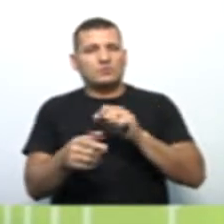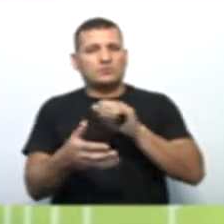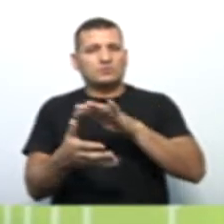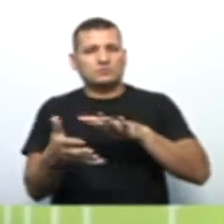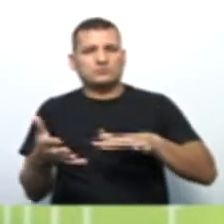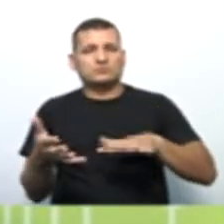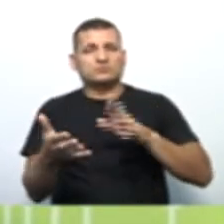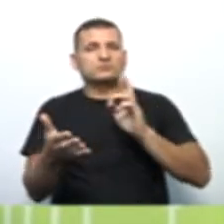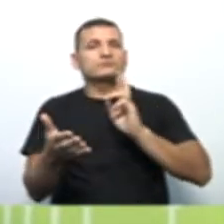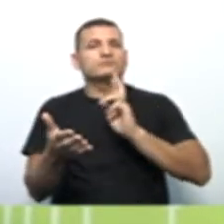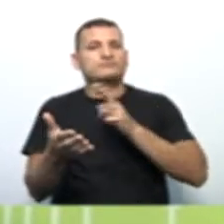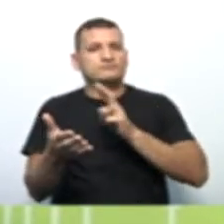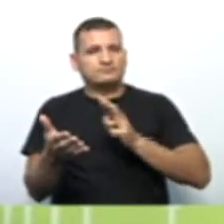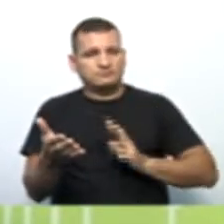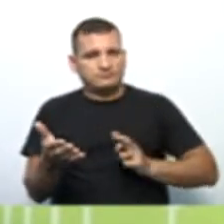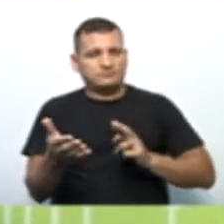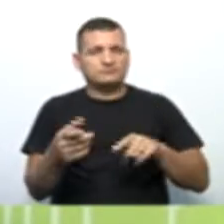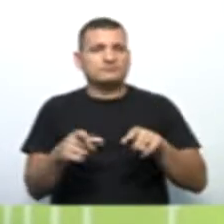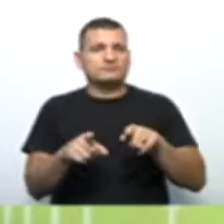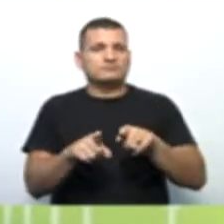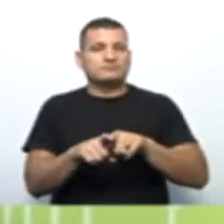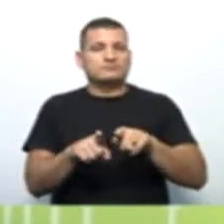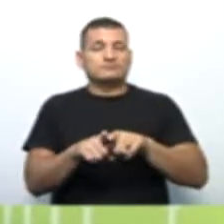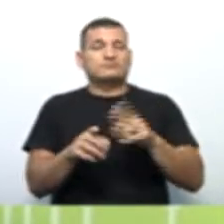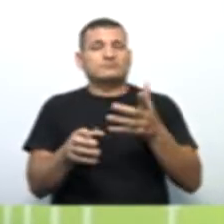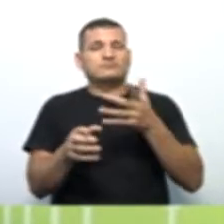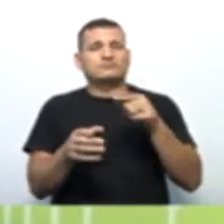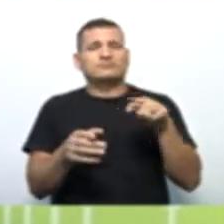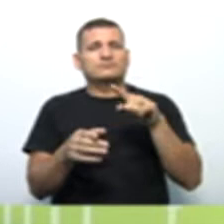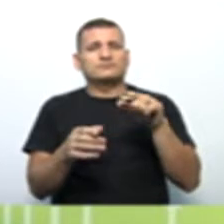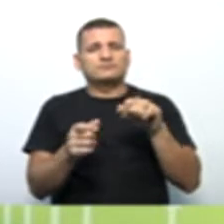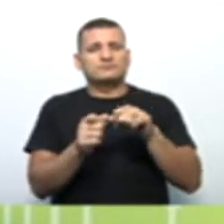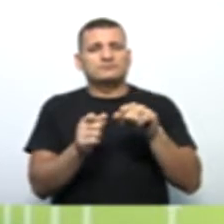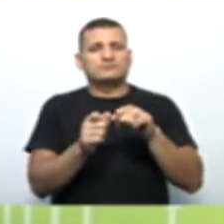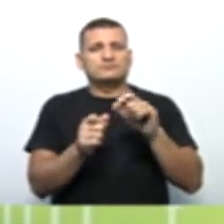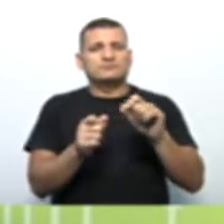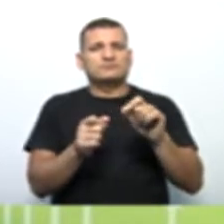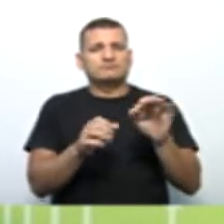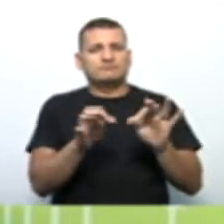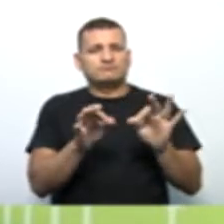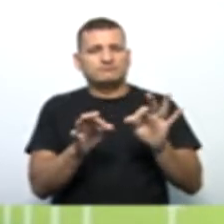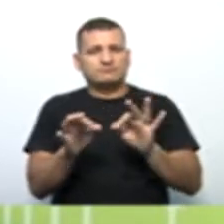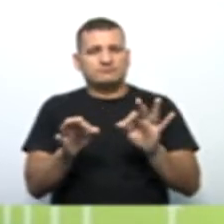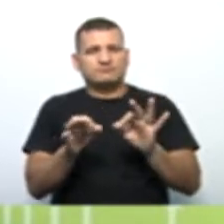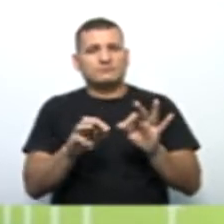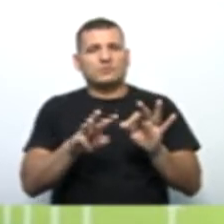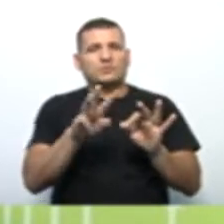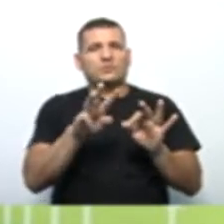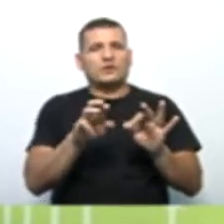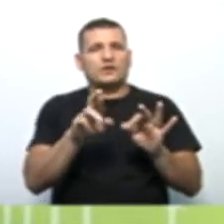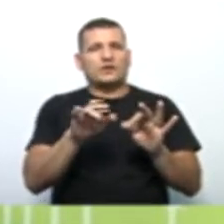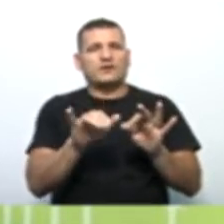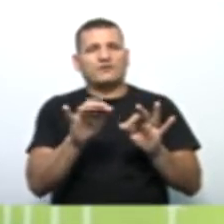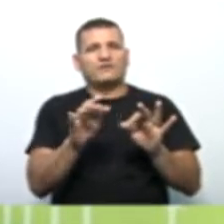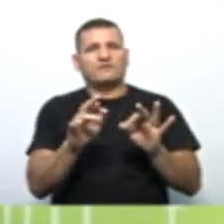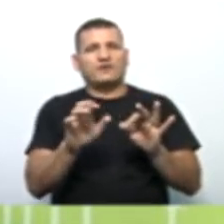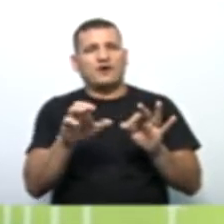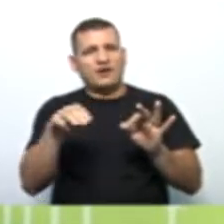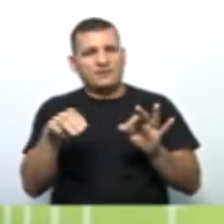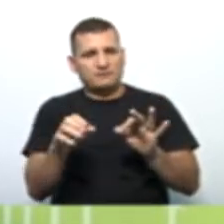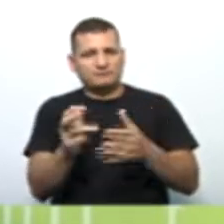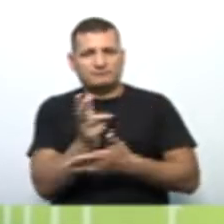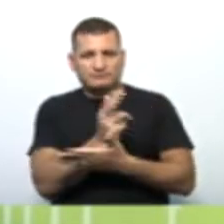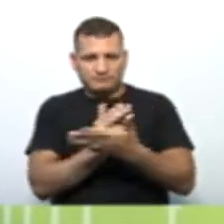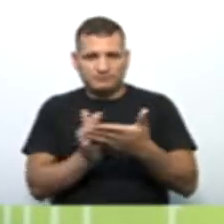perguntas aproximar de você conseguir mandá la acción rapidinho ali 111 enfrenta depois de analisar aqui depois vou passar um site para